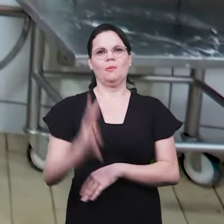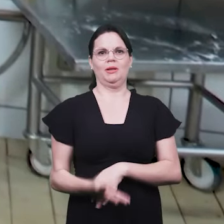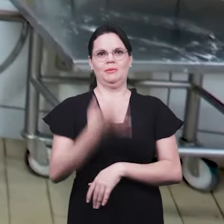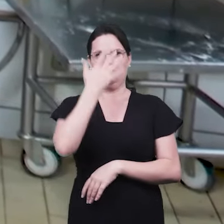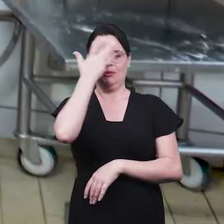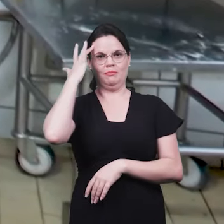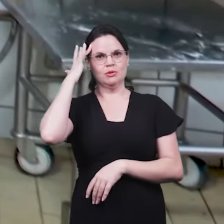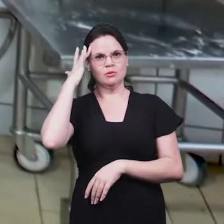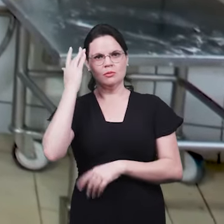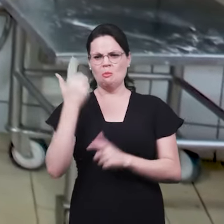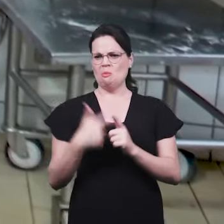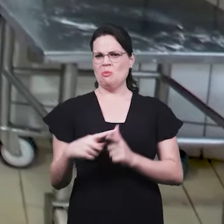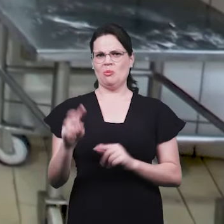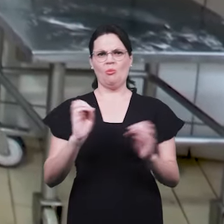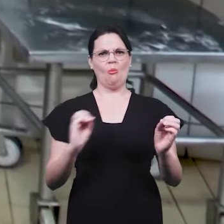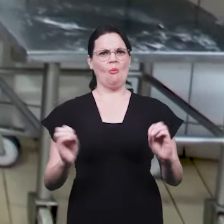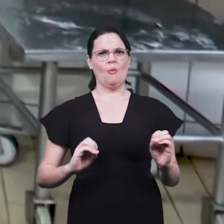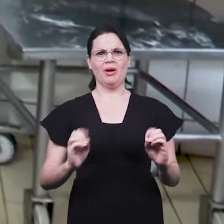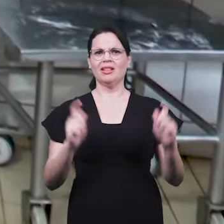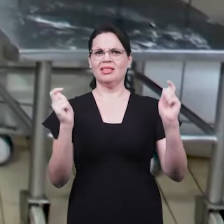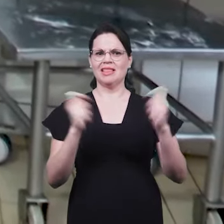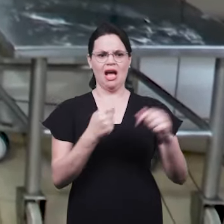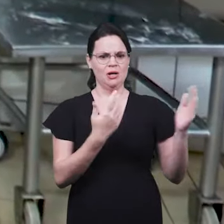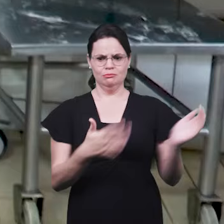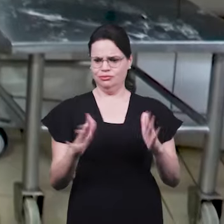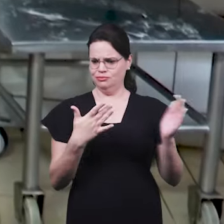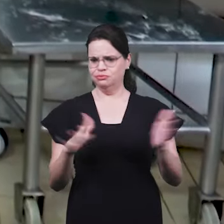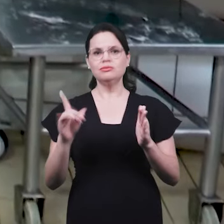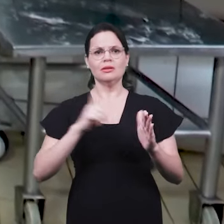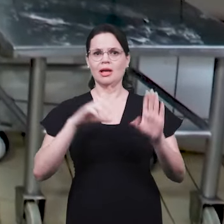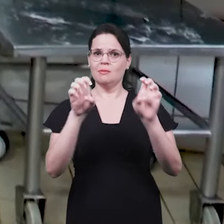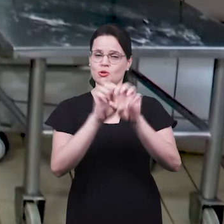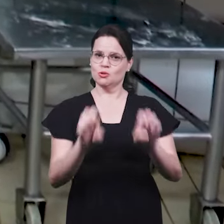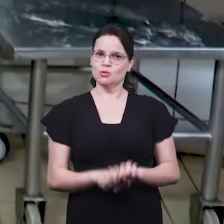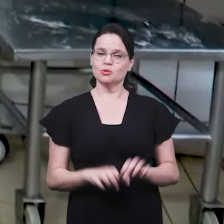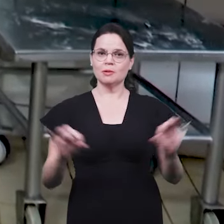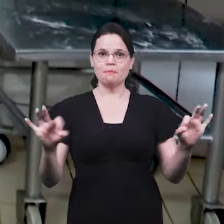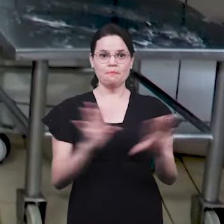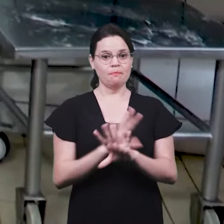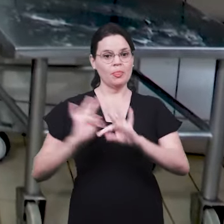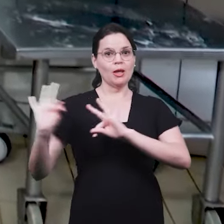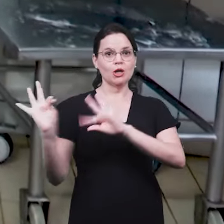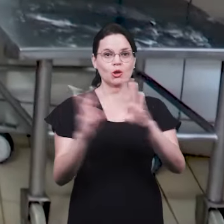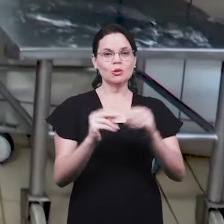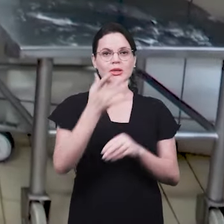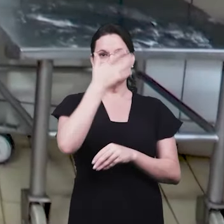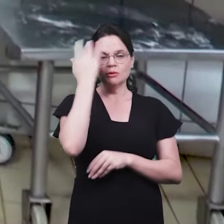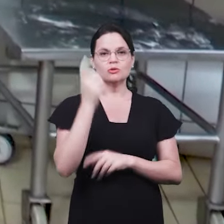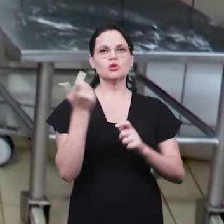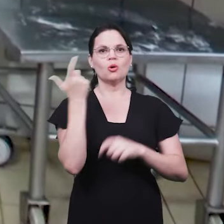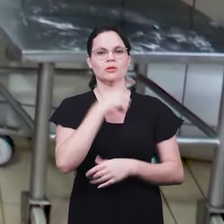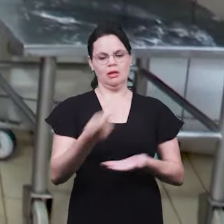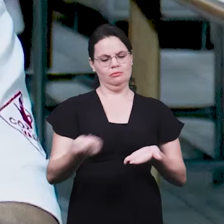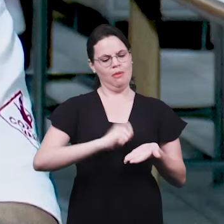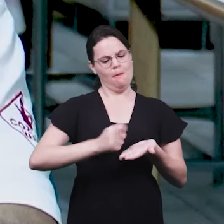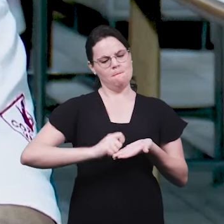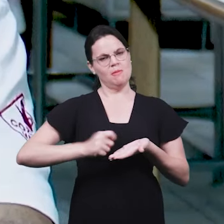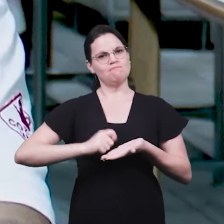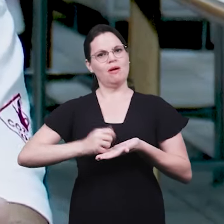aproximadamente, sem problema nenhum. Nós temos estrutura para isso. E todo mundo vai ser servido em tempo hábil, com alimento preparado aqui